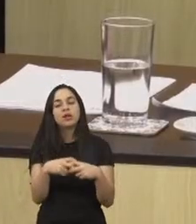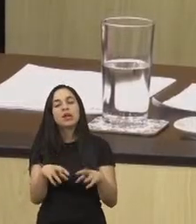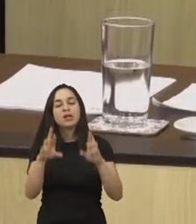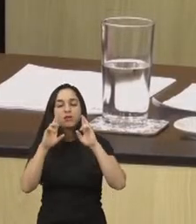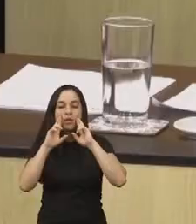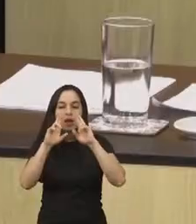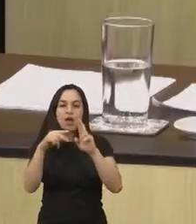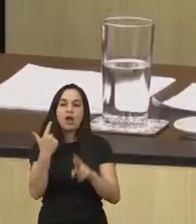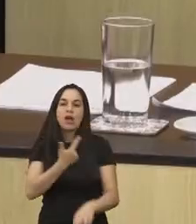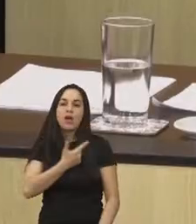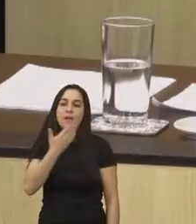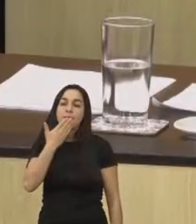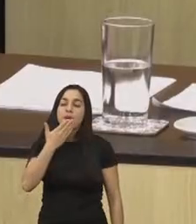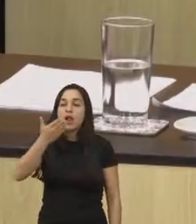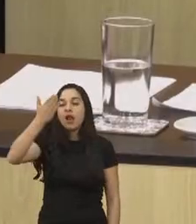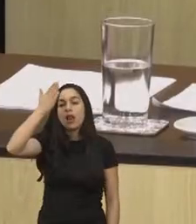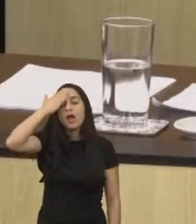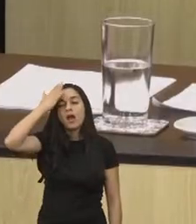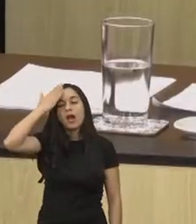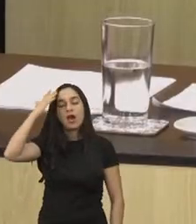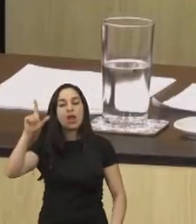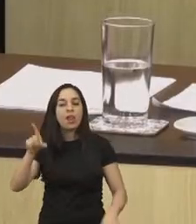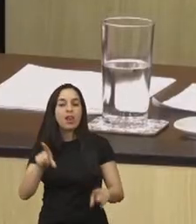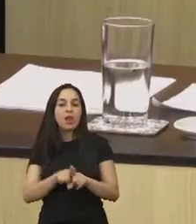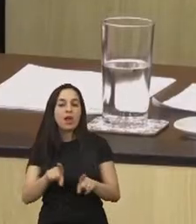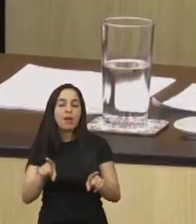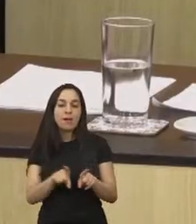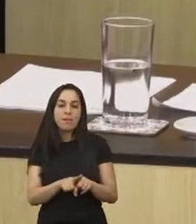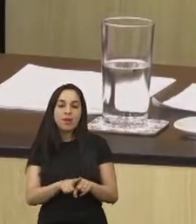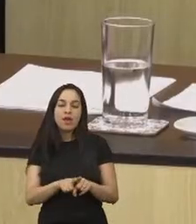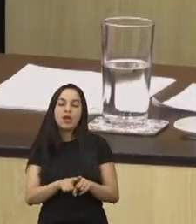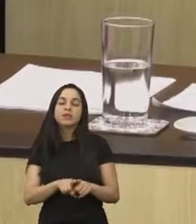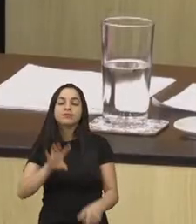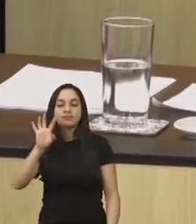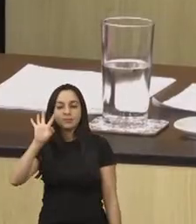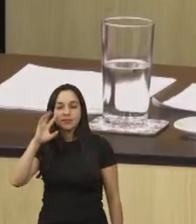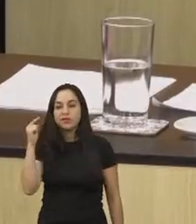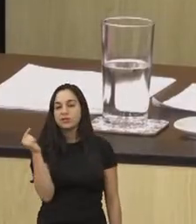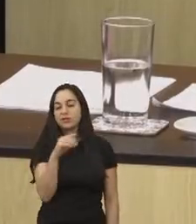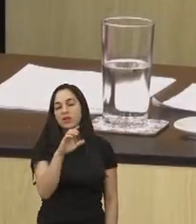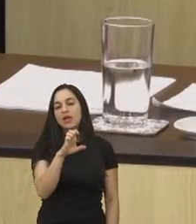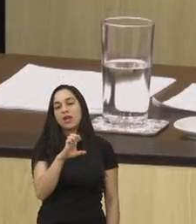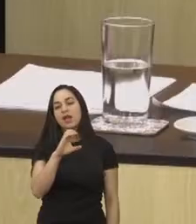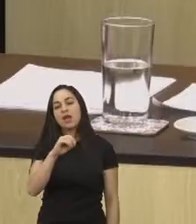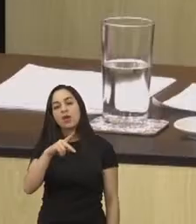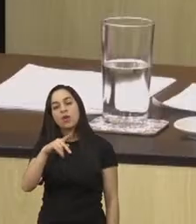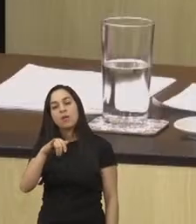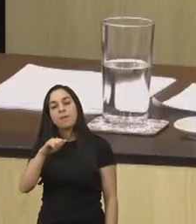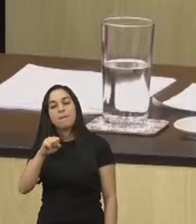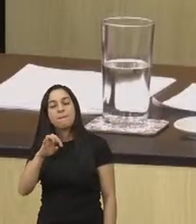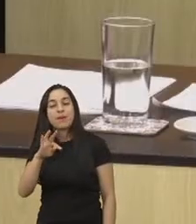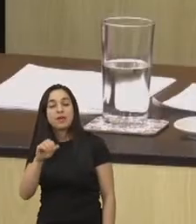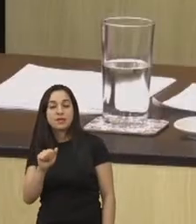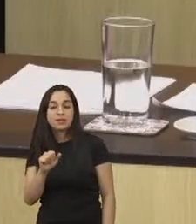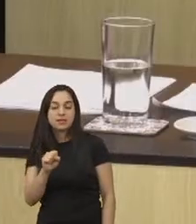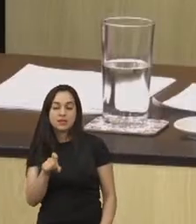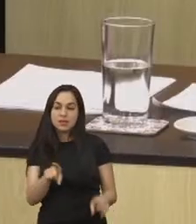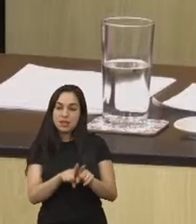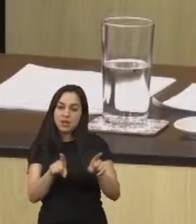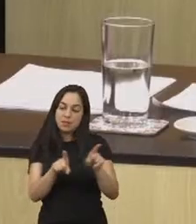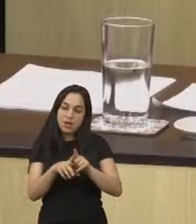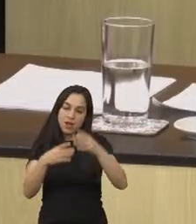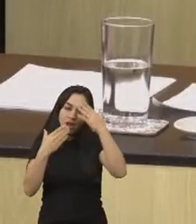respeitosamente recorremos à compreensão e aos préstimos da Ecopistas, e antecipando o agradecimento pela